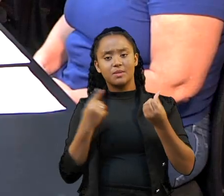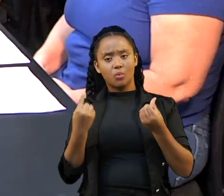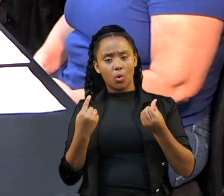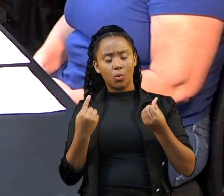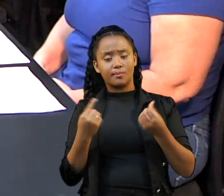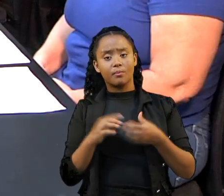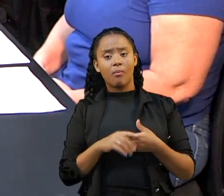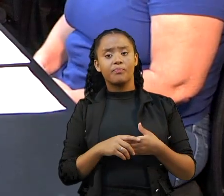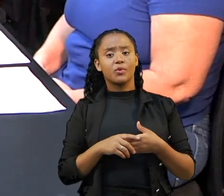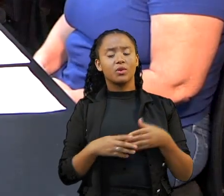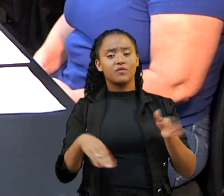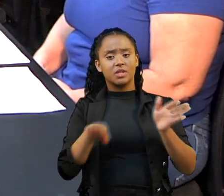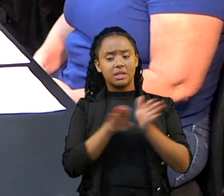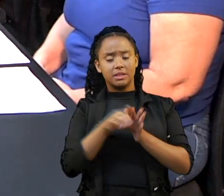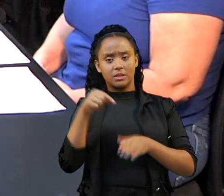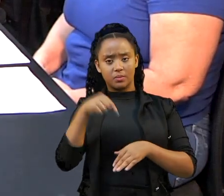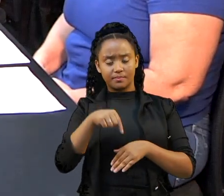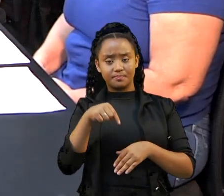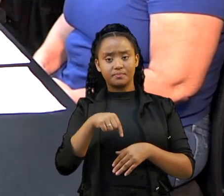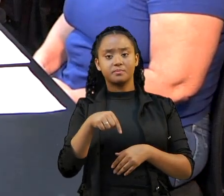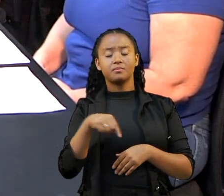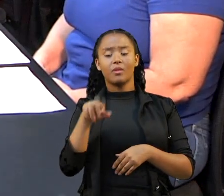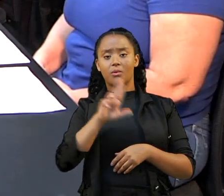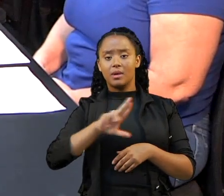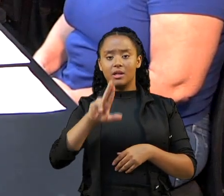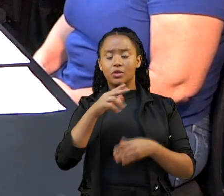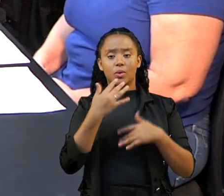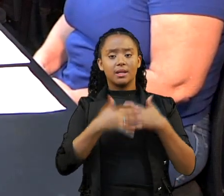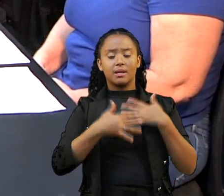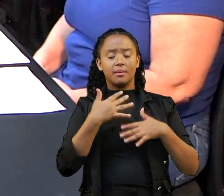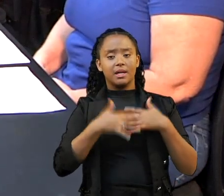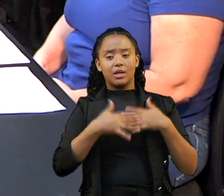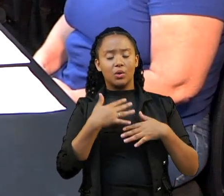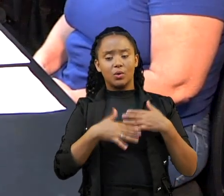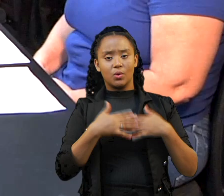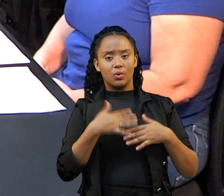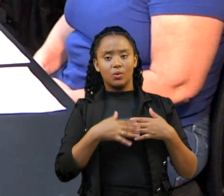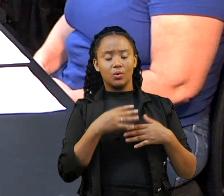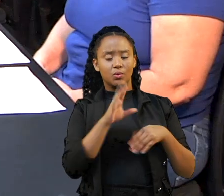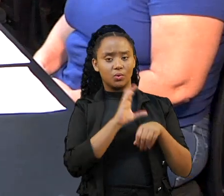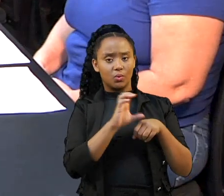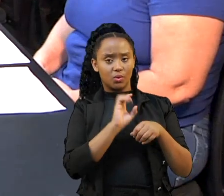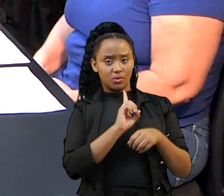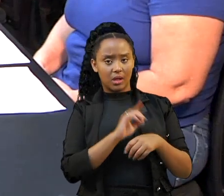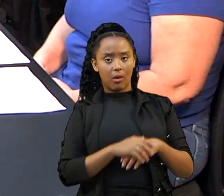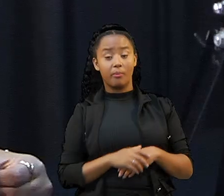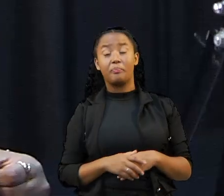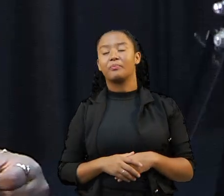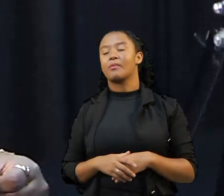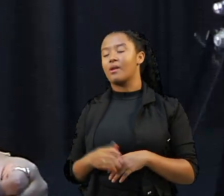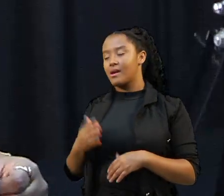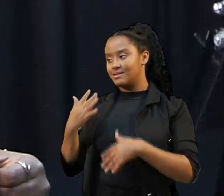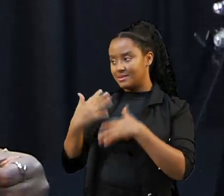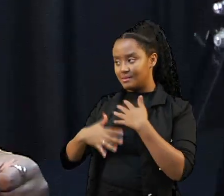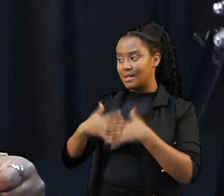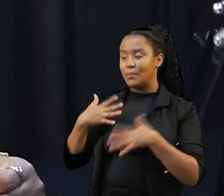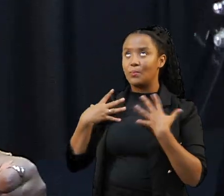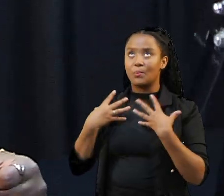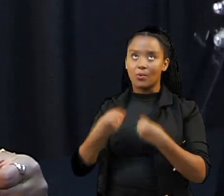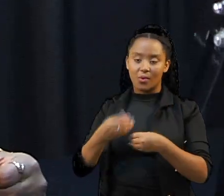não atrapalhou seu rendimento no curso, não, Brena? Como é que foi isso? Atrapalhou bastante,